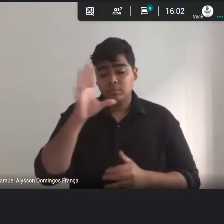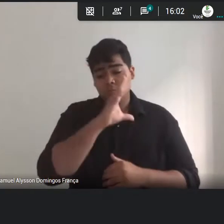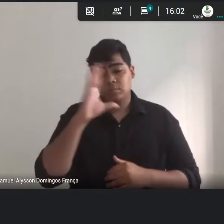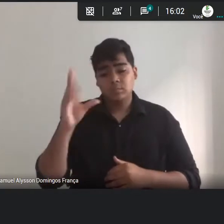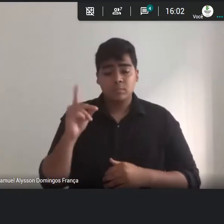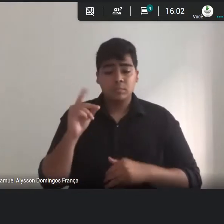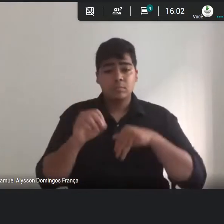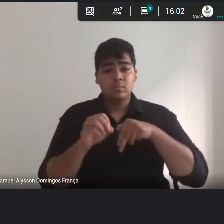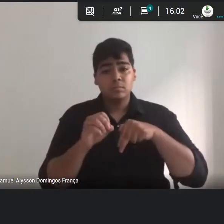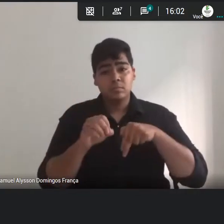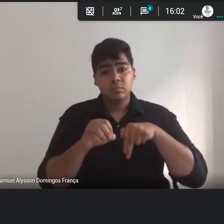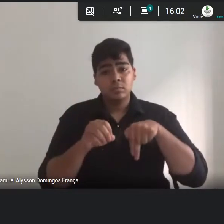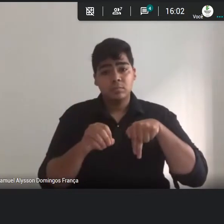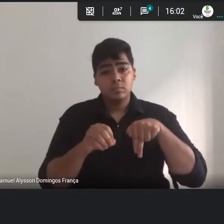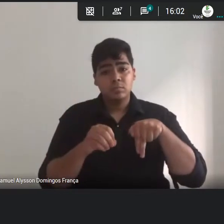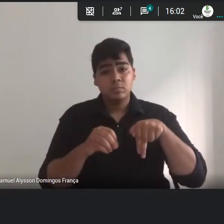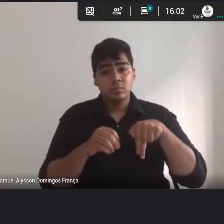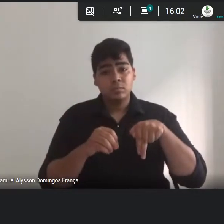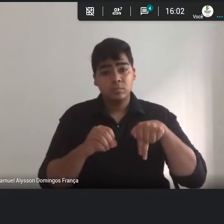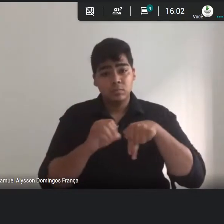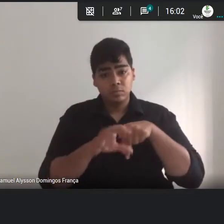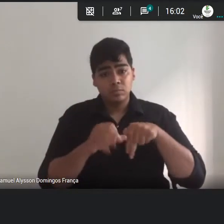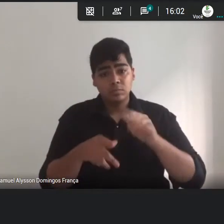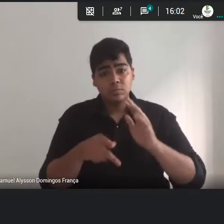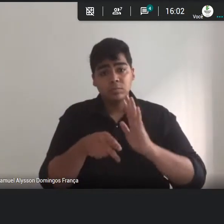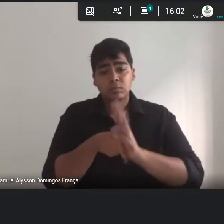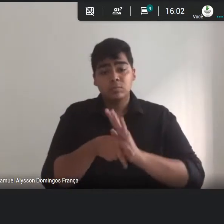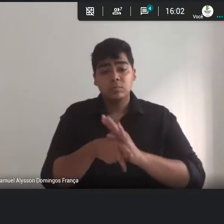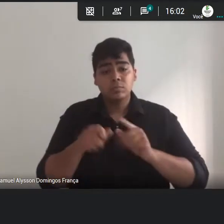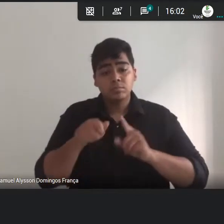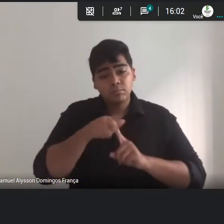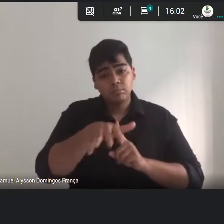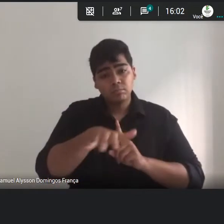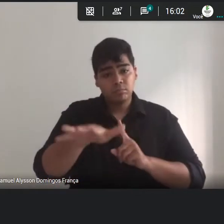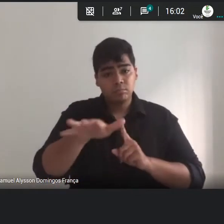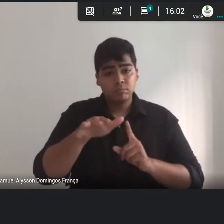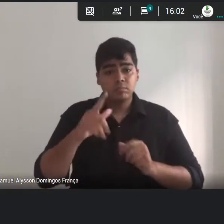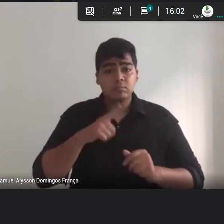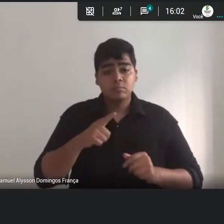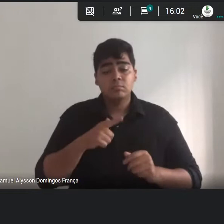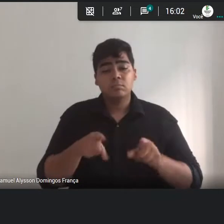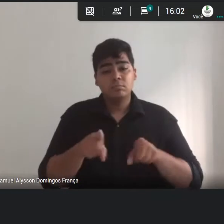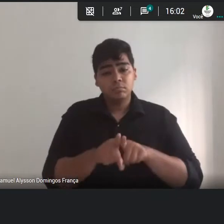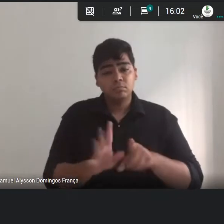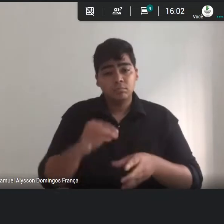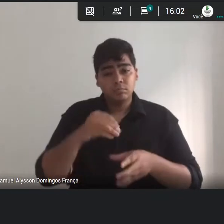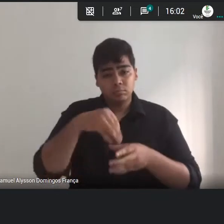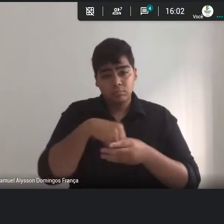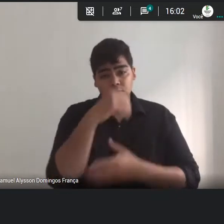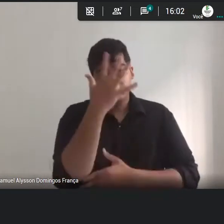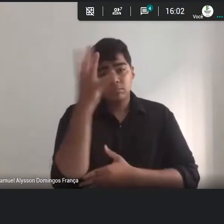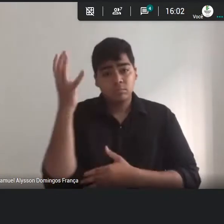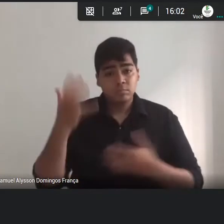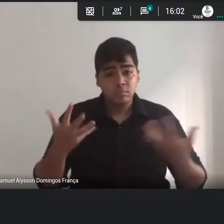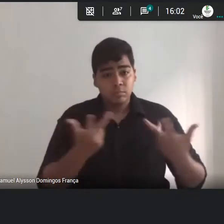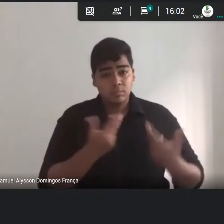Sustentáveis e membro dos grupos de pesquisa Meio Ambiente e Qualidade de Vida e Percepções e Representação